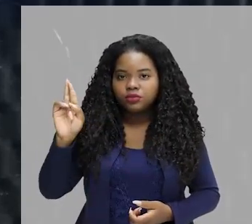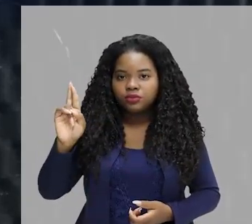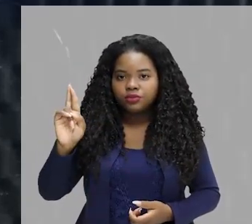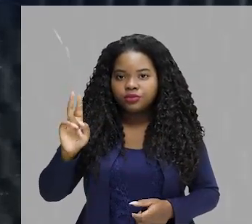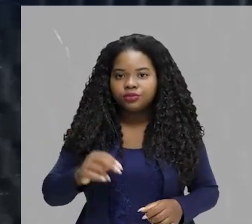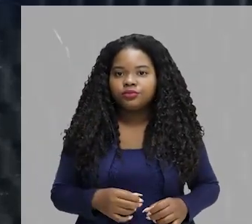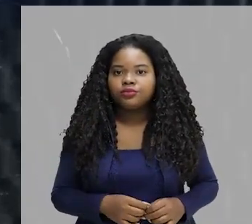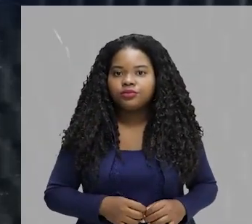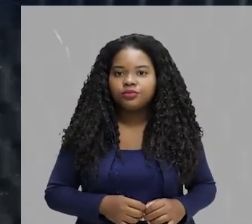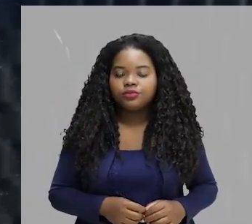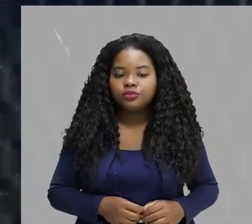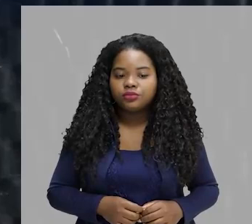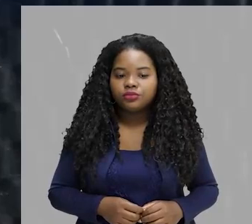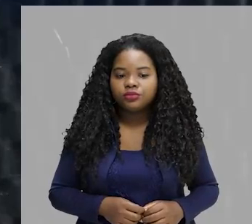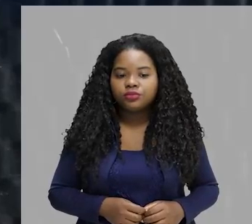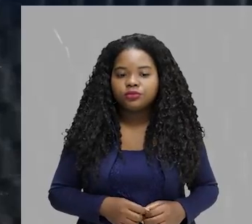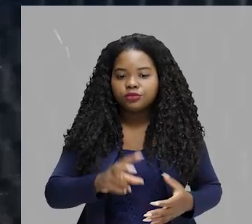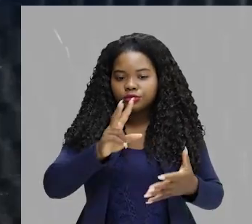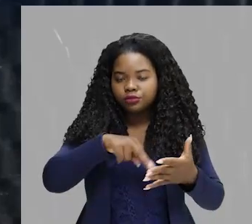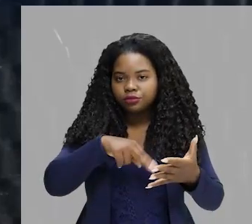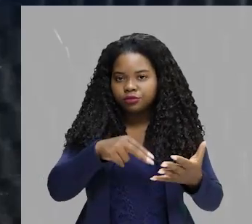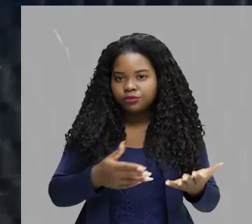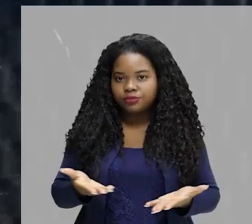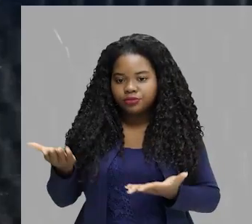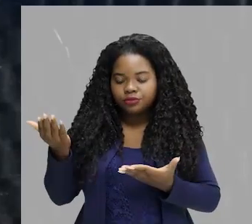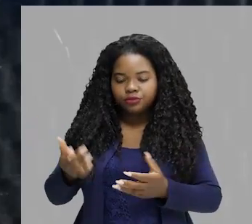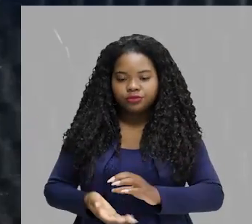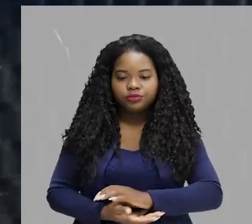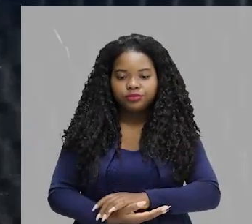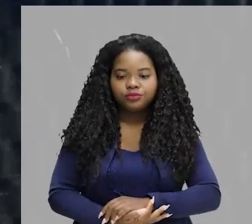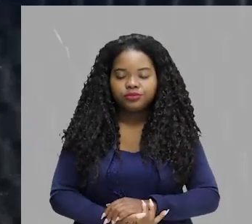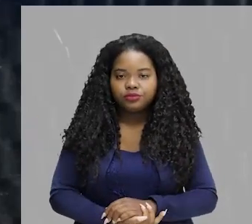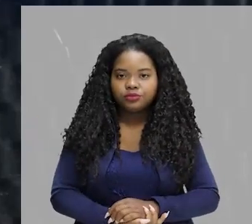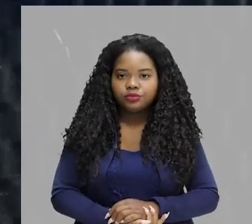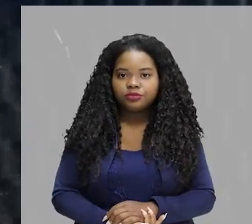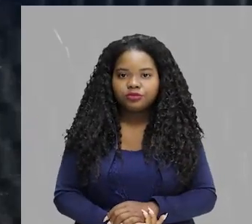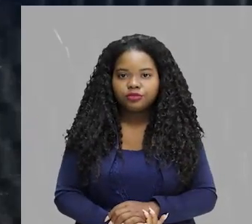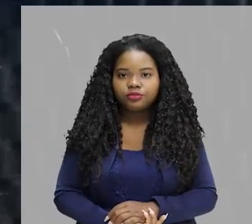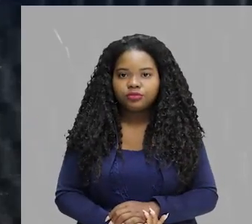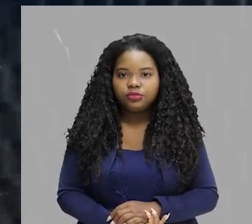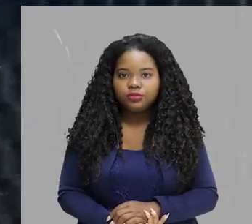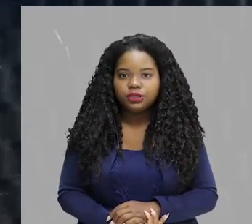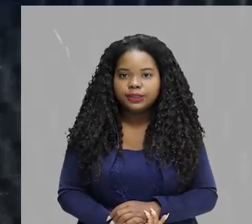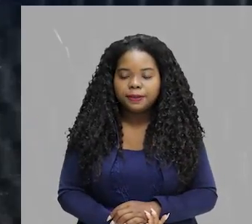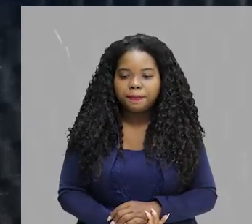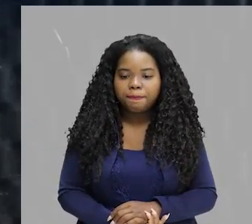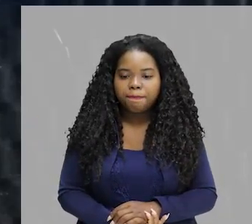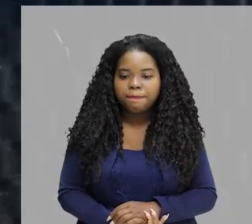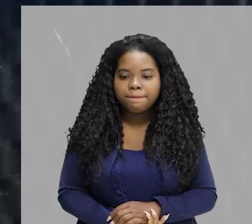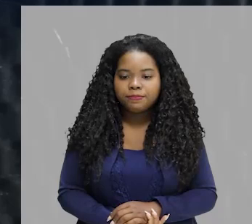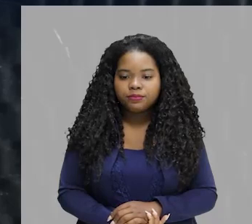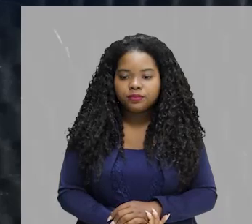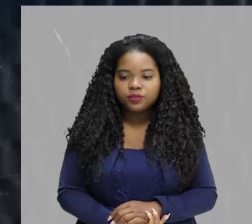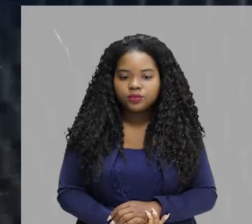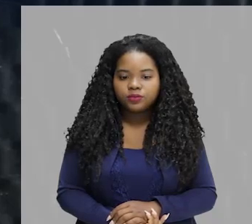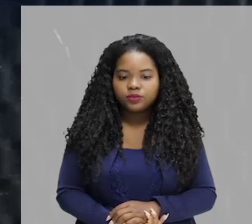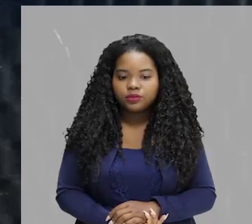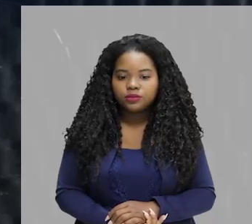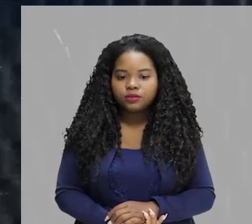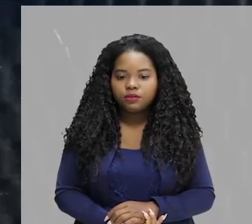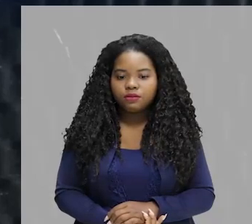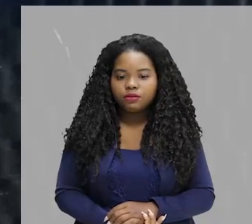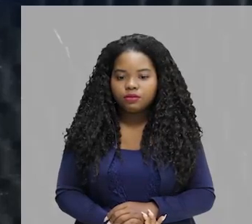religiosidade. As diversas religiões são elementos identitários de certos grupos culturais.